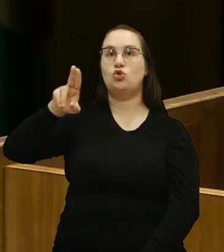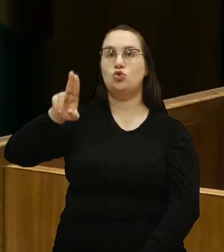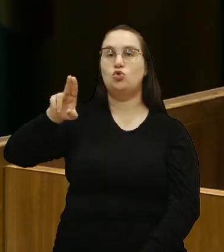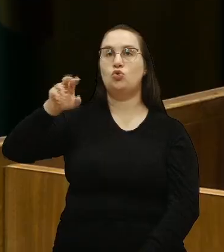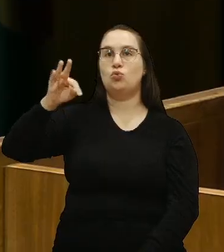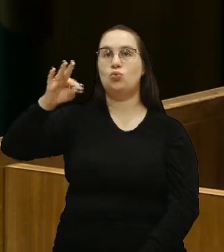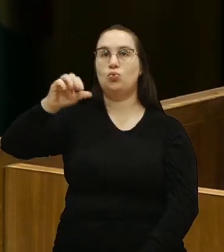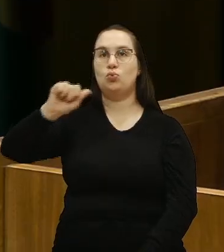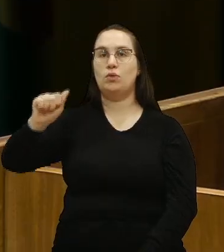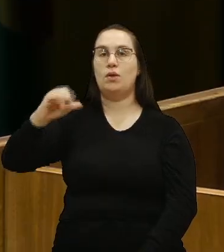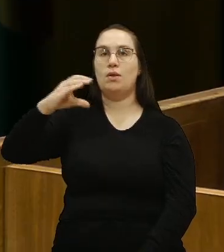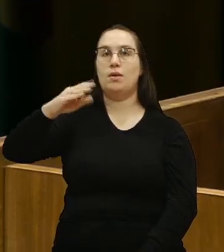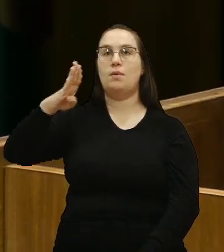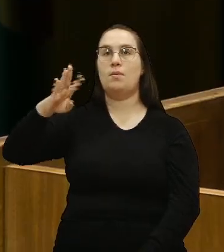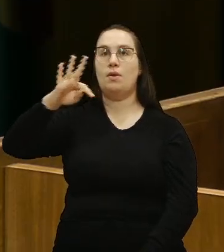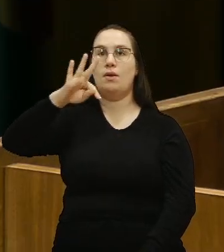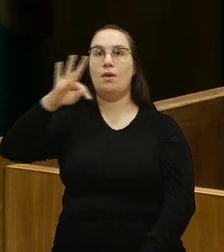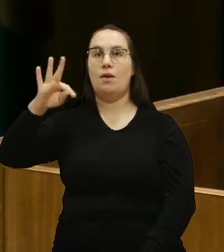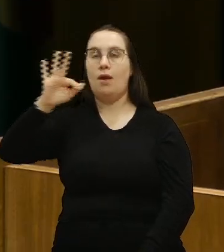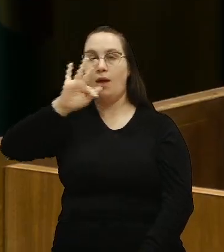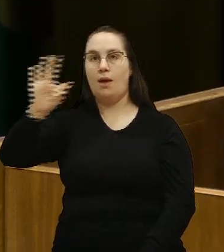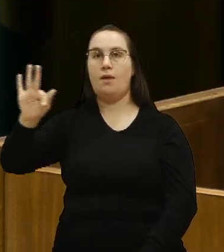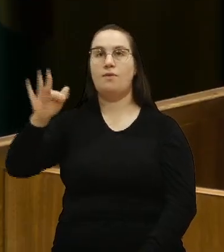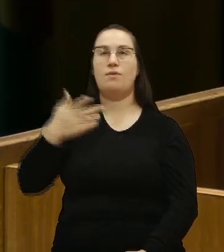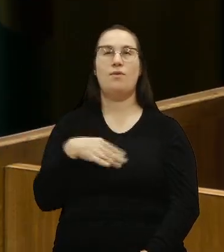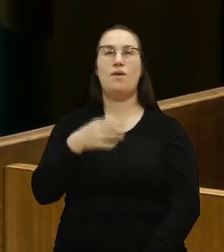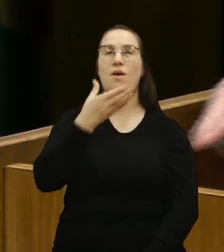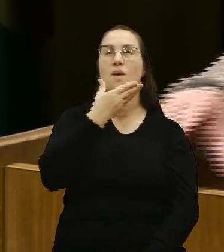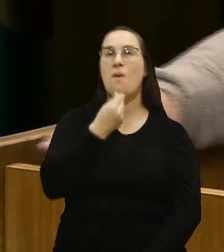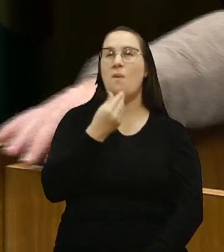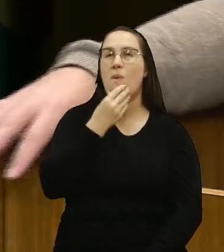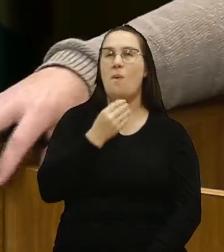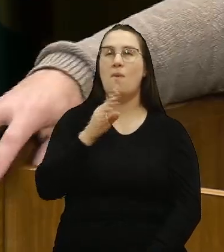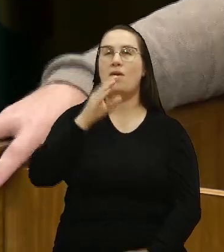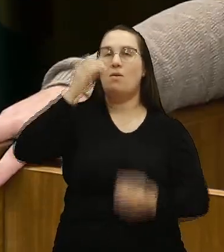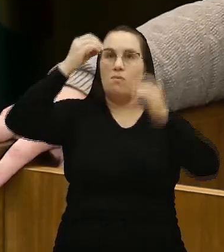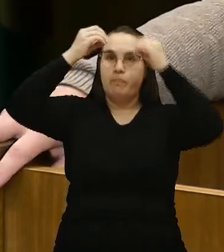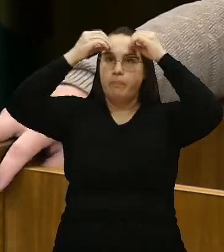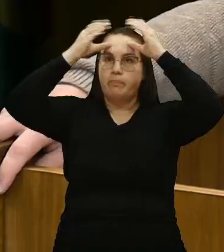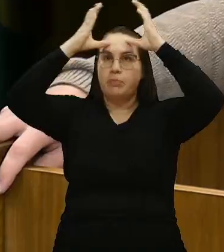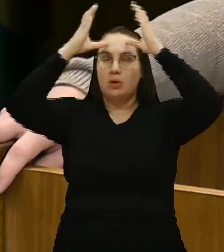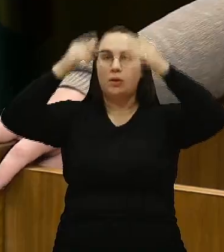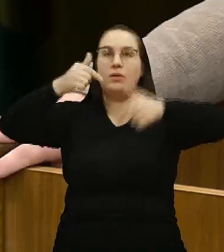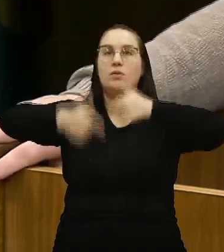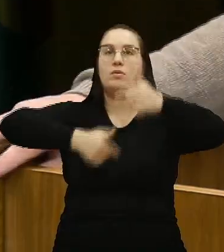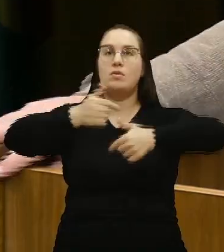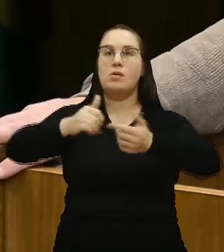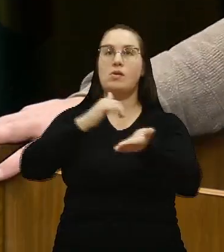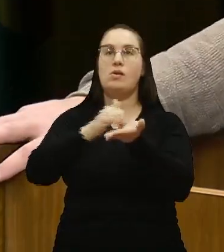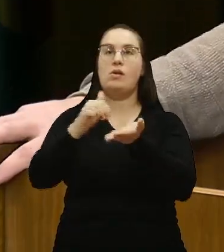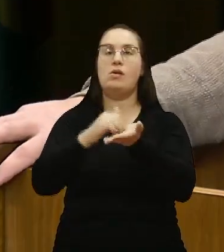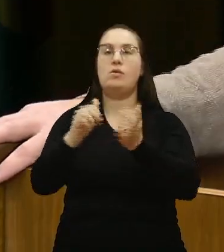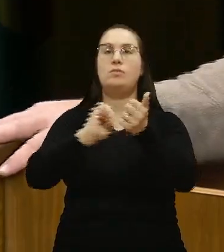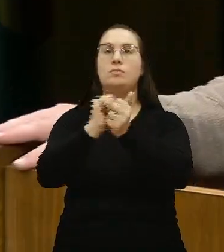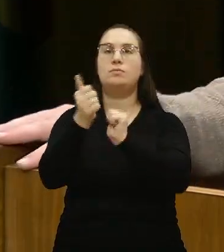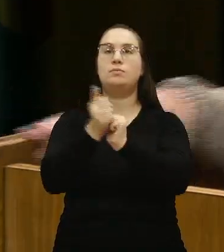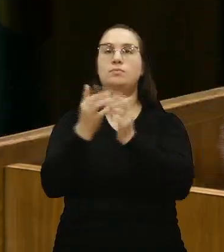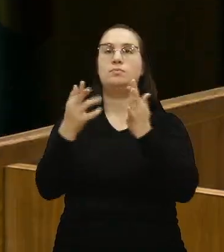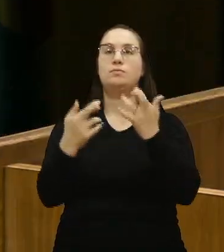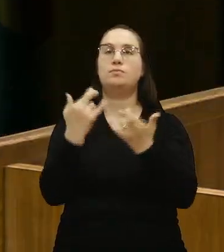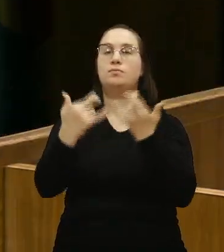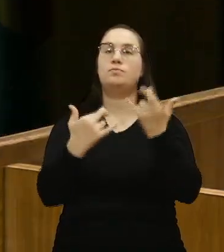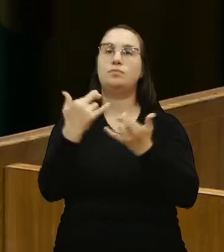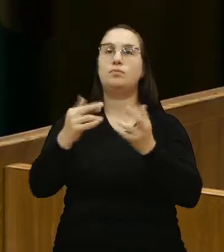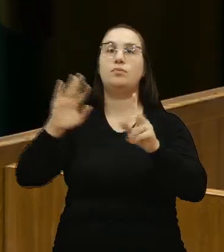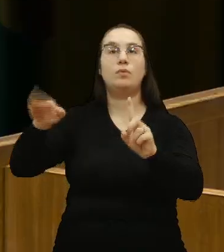CBF. Então, é um cara que tem um conhecimento e hoje atua na Secretaria de Esporte e Lazer. Mas a homenagem